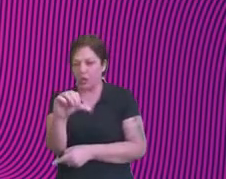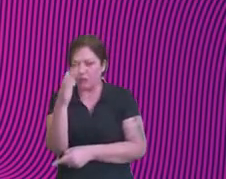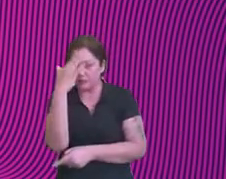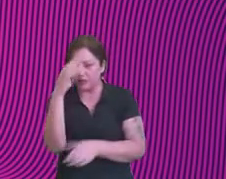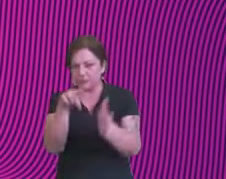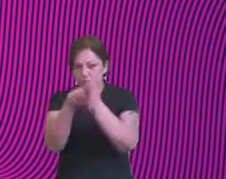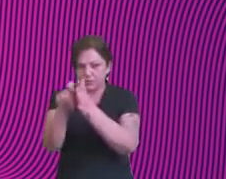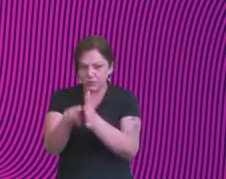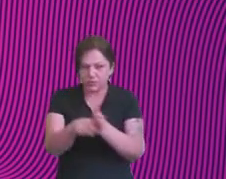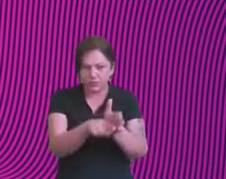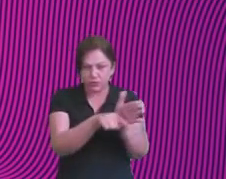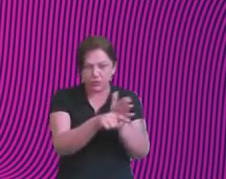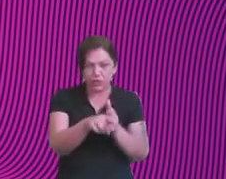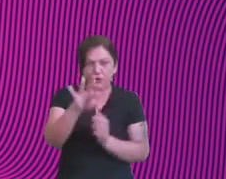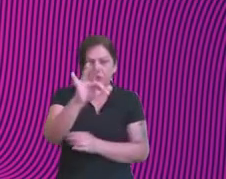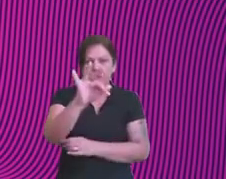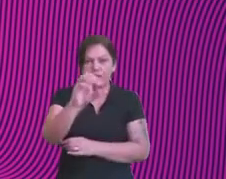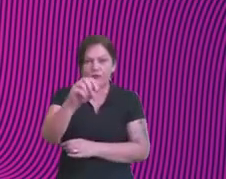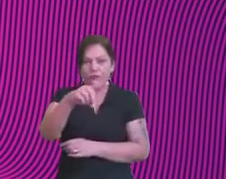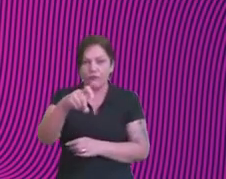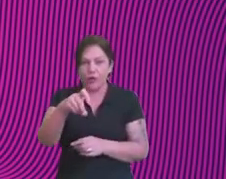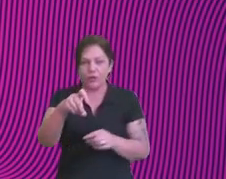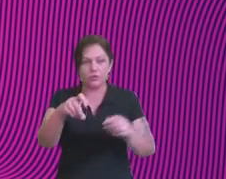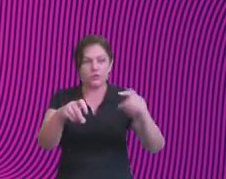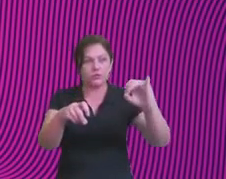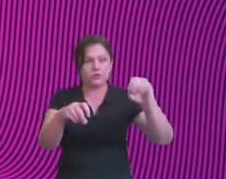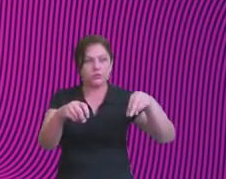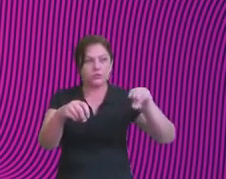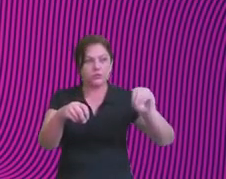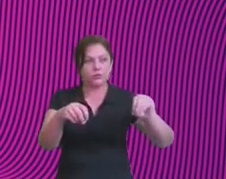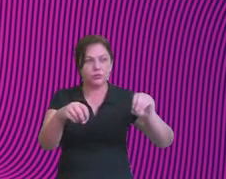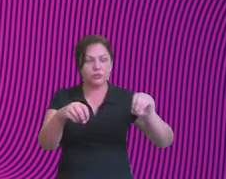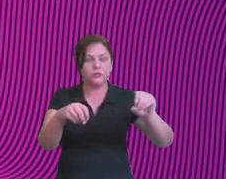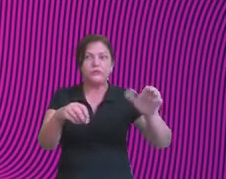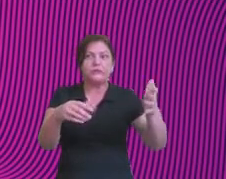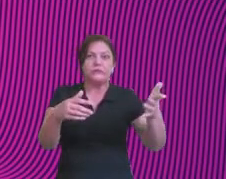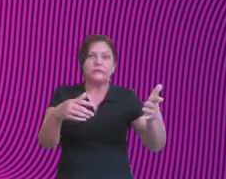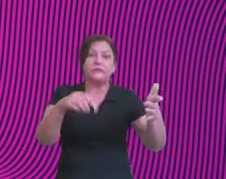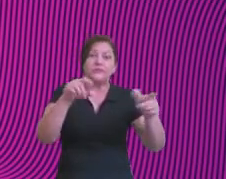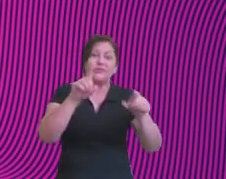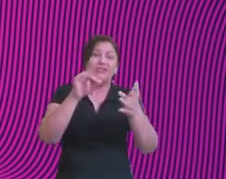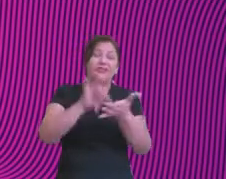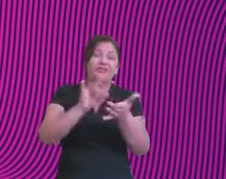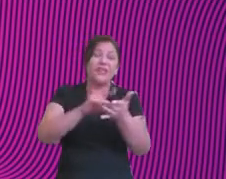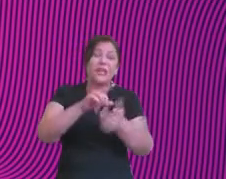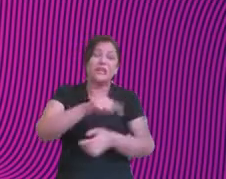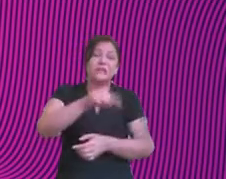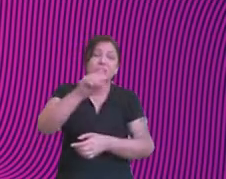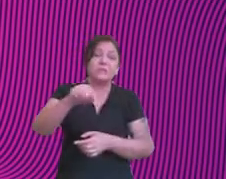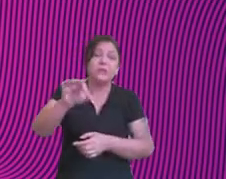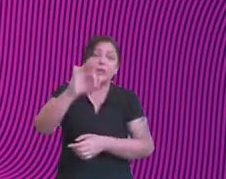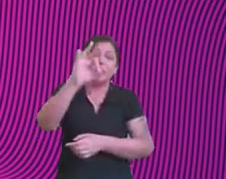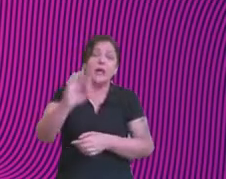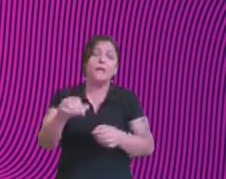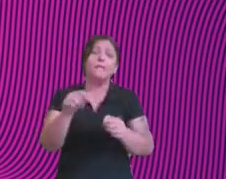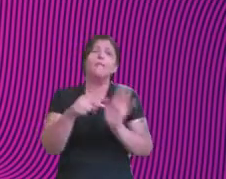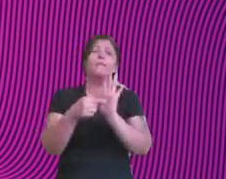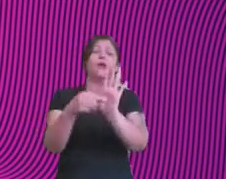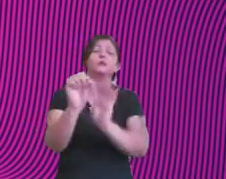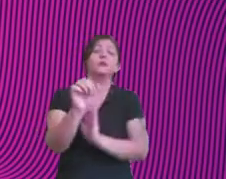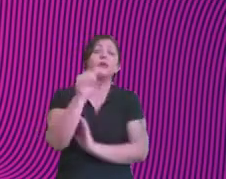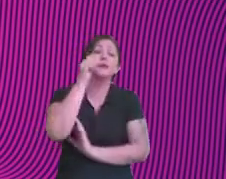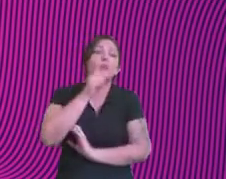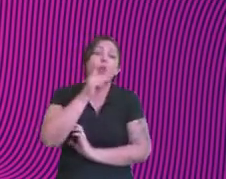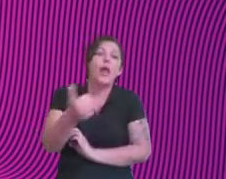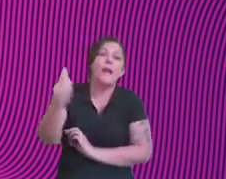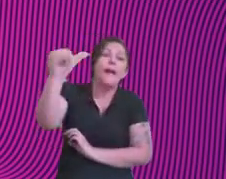com imunoterapia, as pacientes com sexo feminino foram pior. Então, assim, gera dúvida se ela vai ter o mesmo